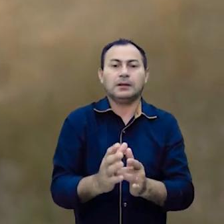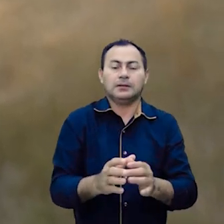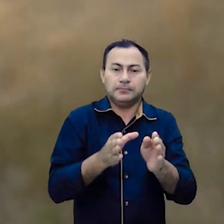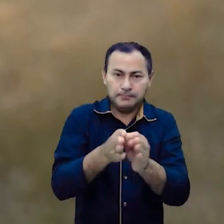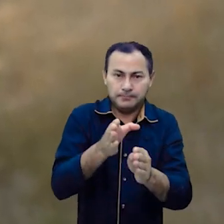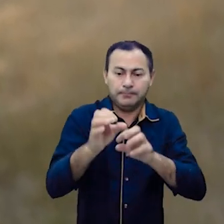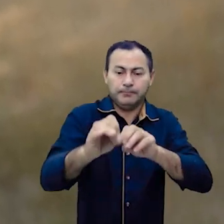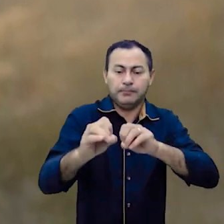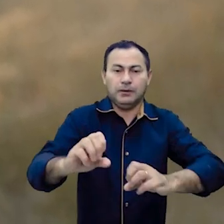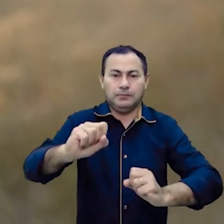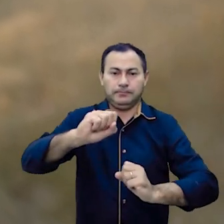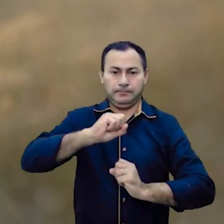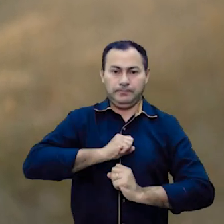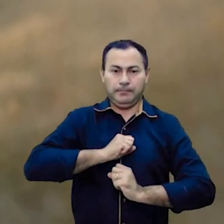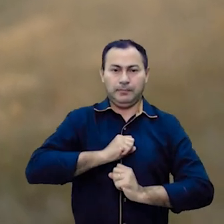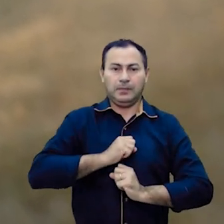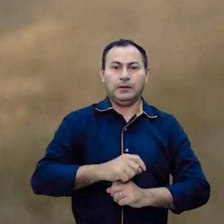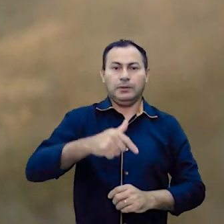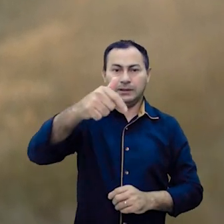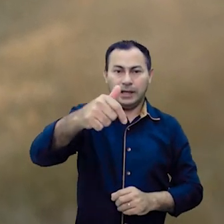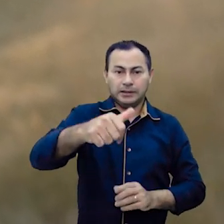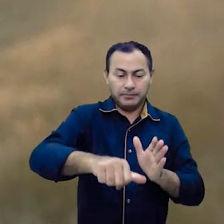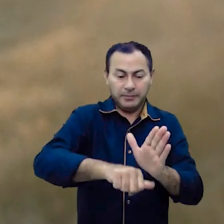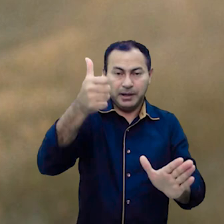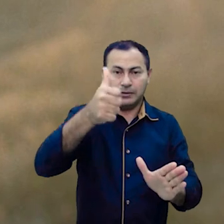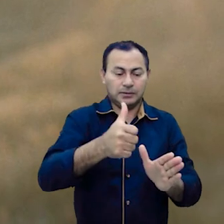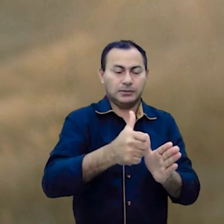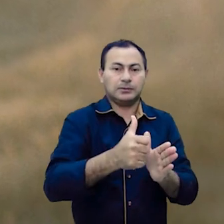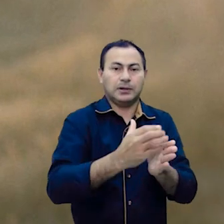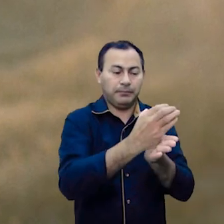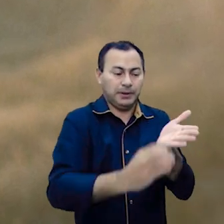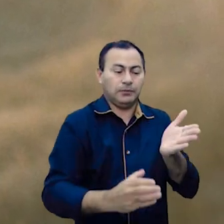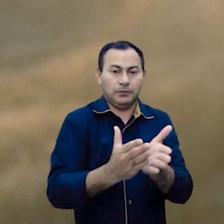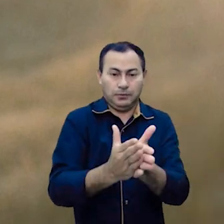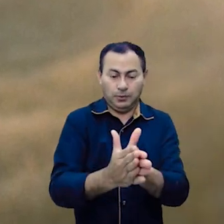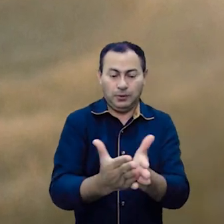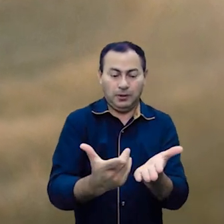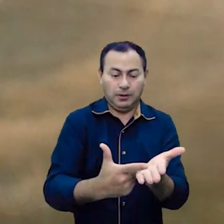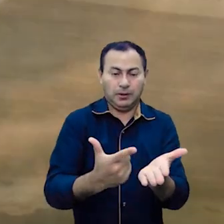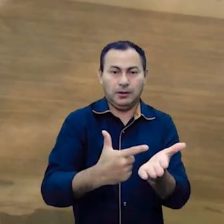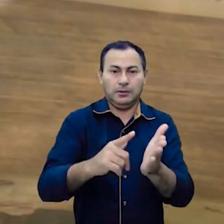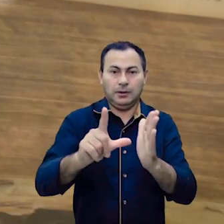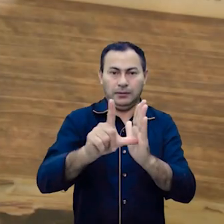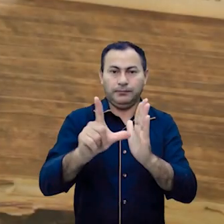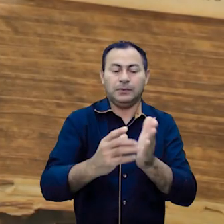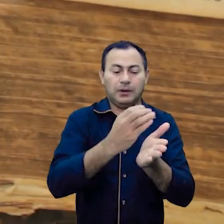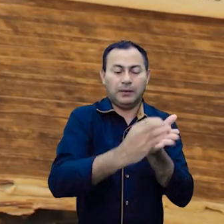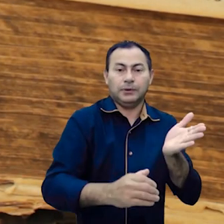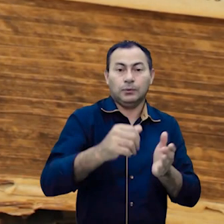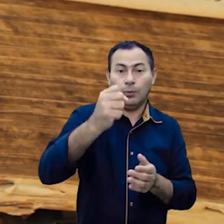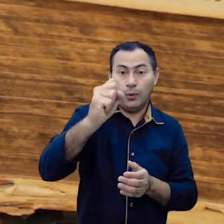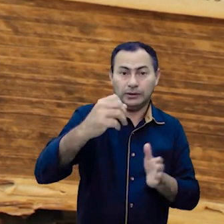nesta instrução para o sacerdote nos Sete primeiros Capítulos do livro já nos